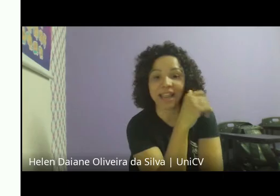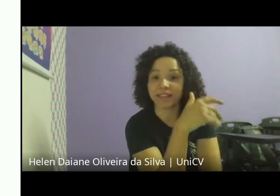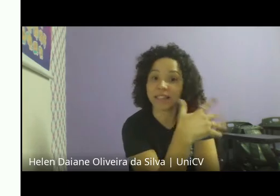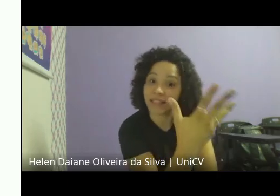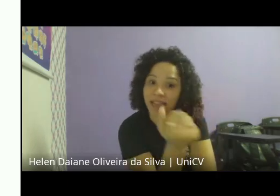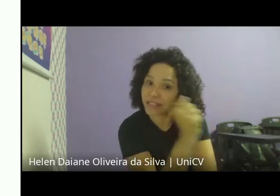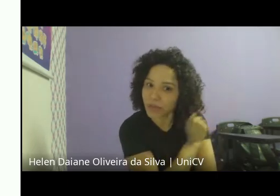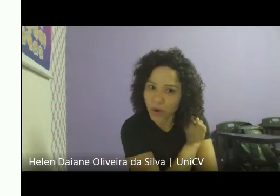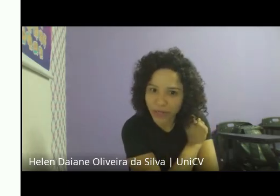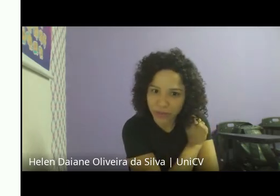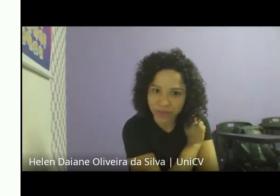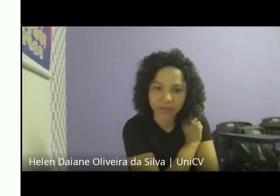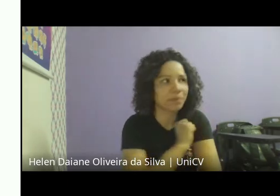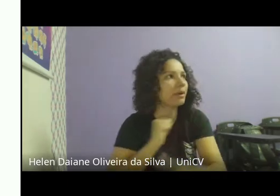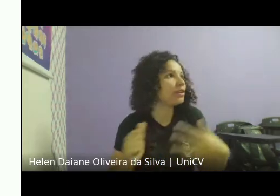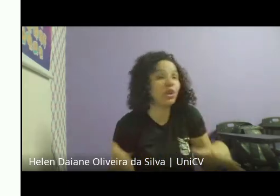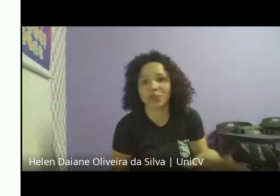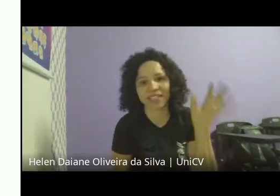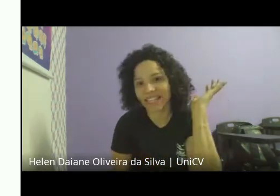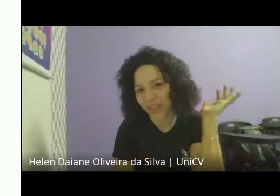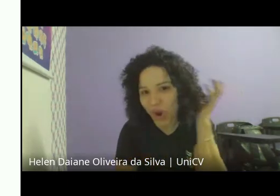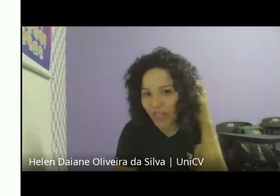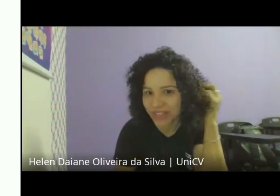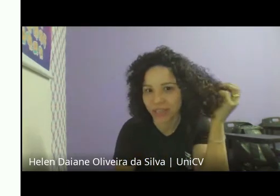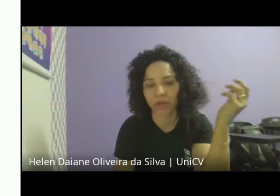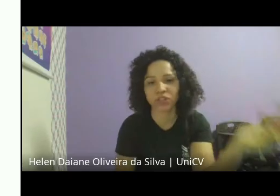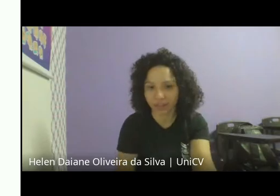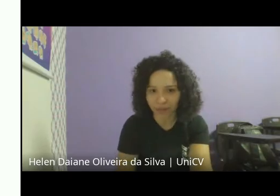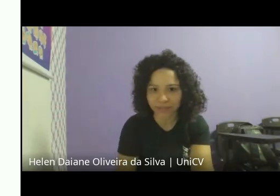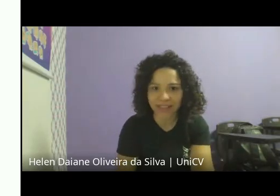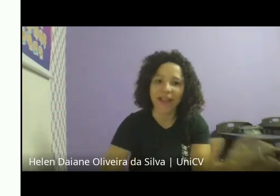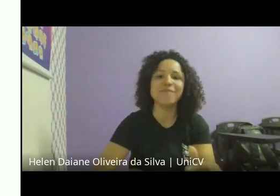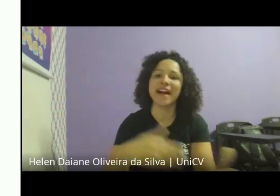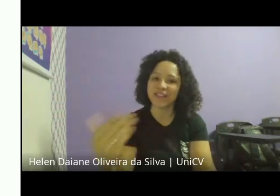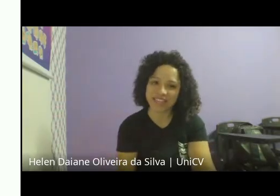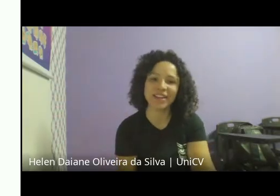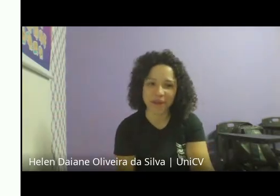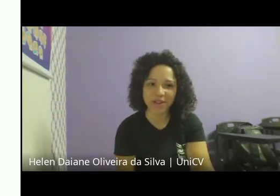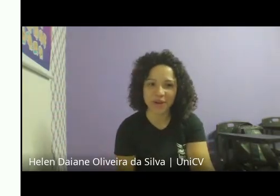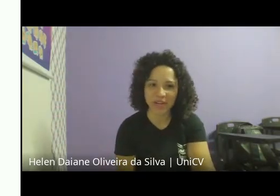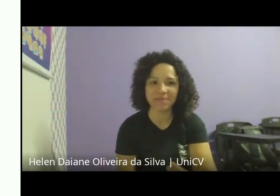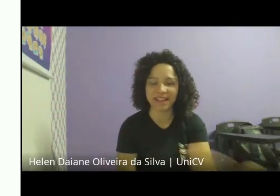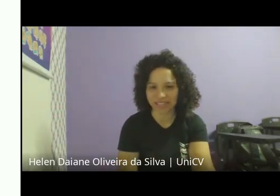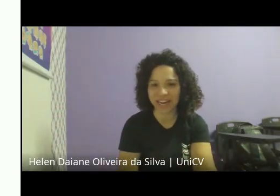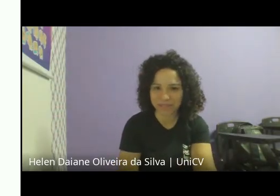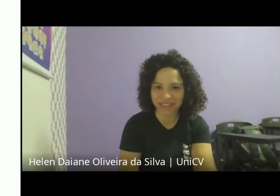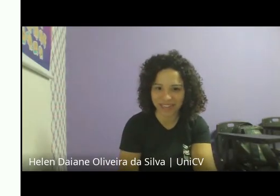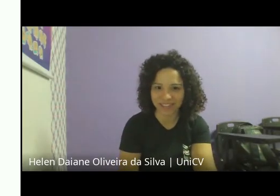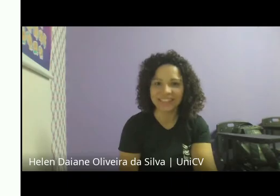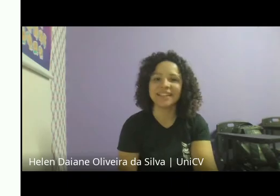Então, tem sinais que são icônicos. Todos os sinais são icônicos na Libra? Lógico que não. A maioria não é icônico, a